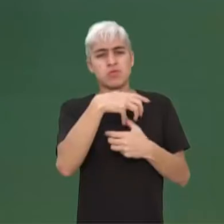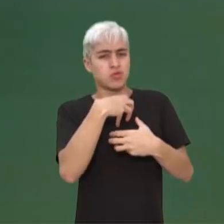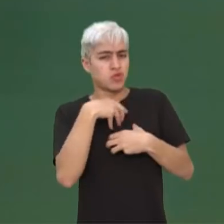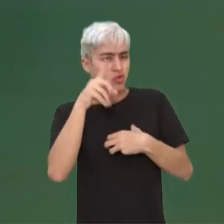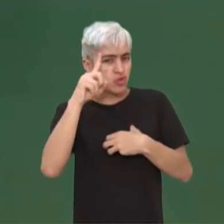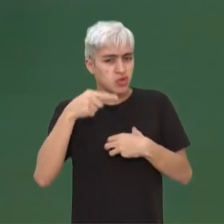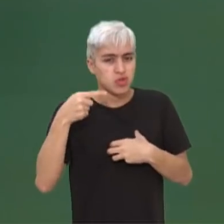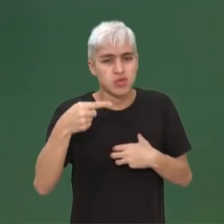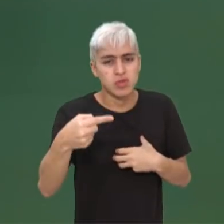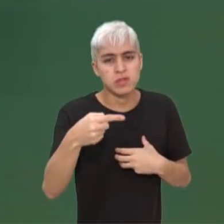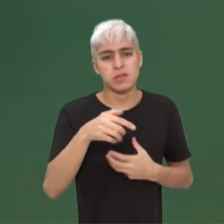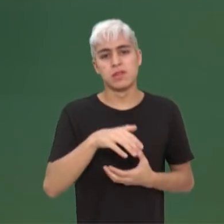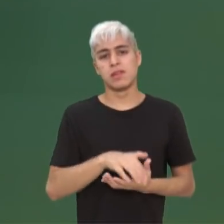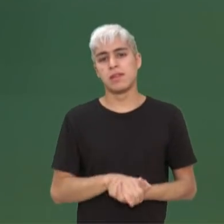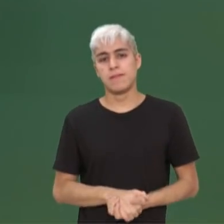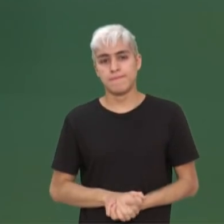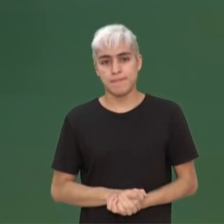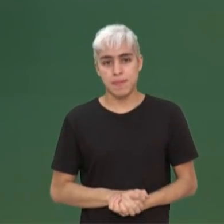dia a dia.